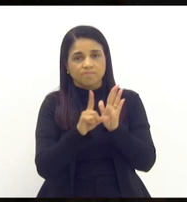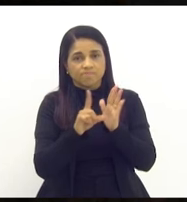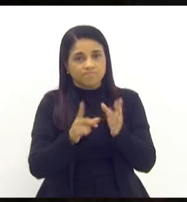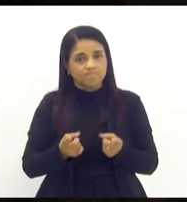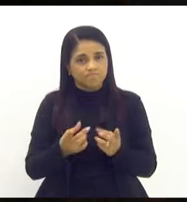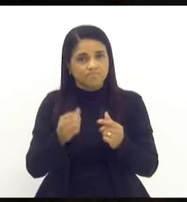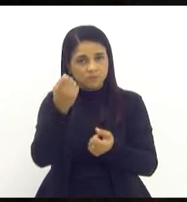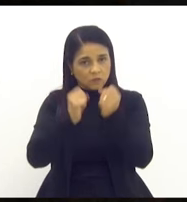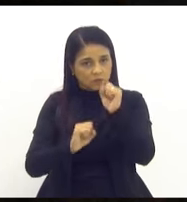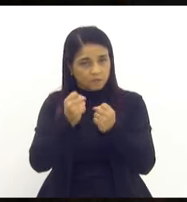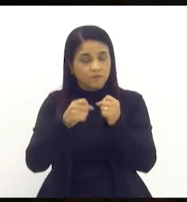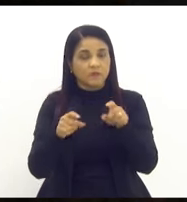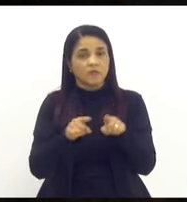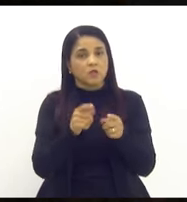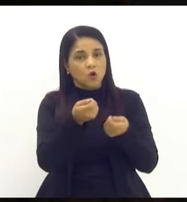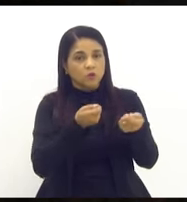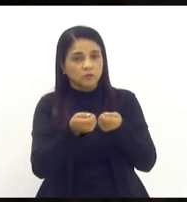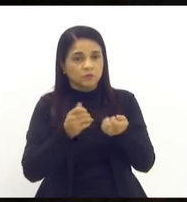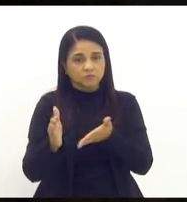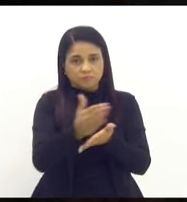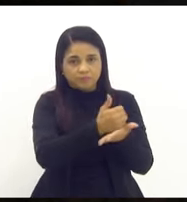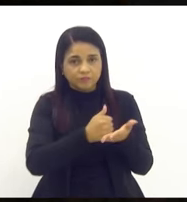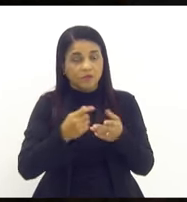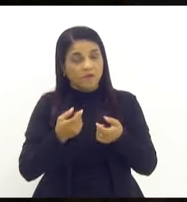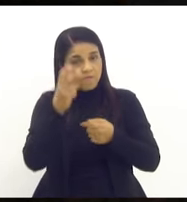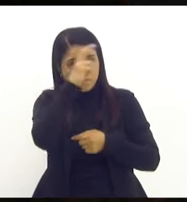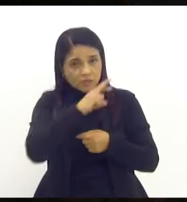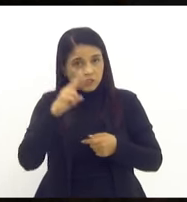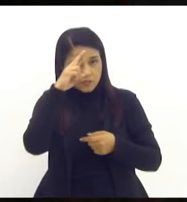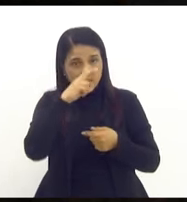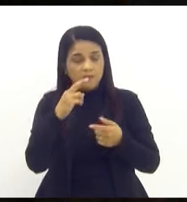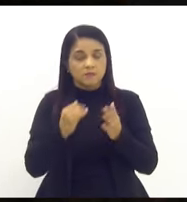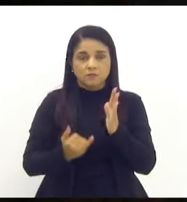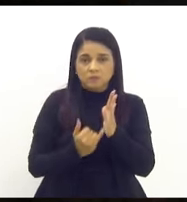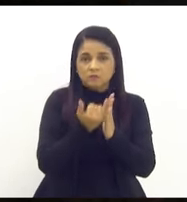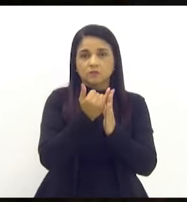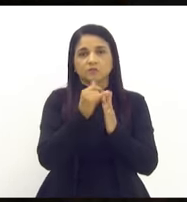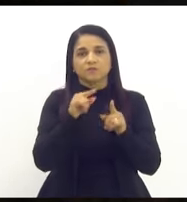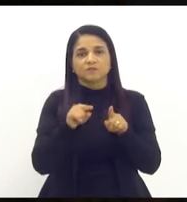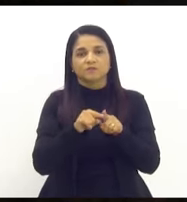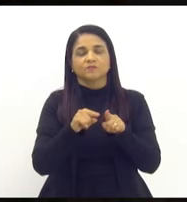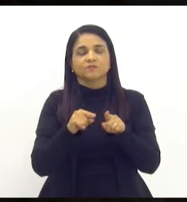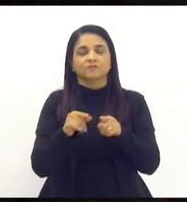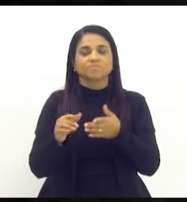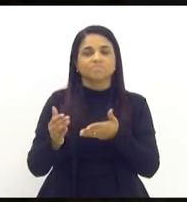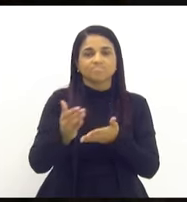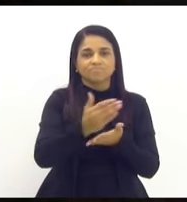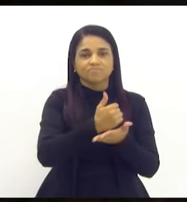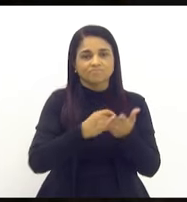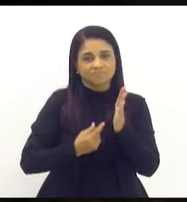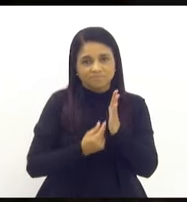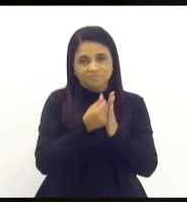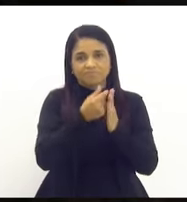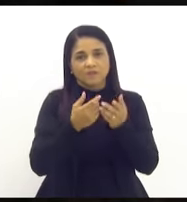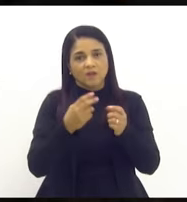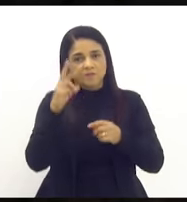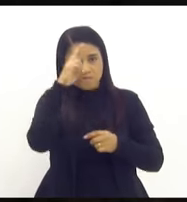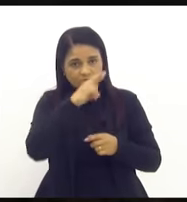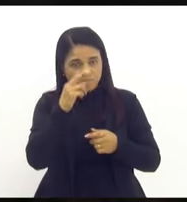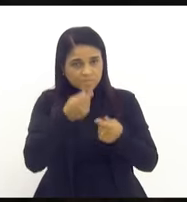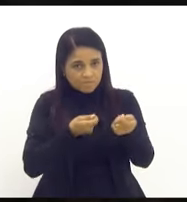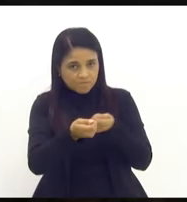tributação controle da arrecadação estadual e fiscalização dos tributos estaduais e de orçamento Finanças fiscalização